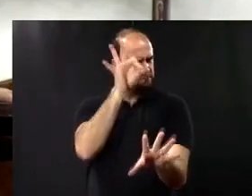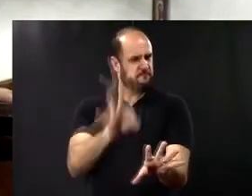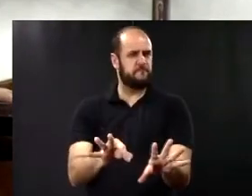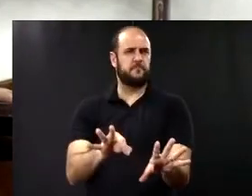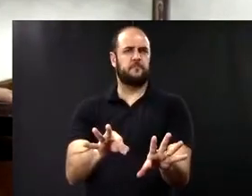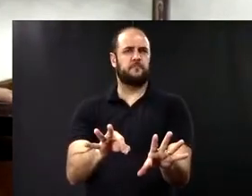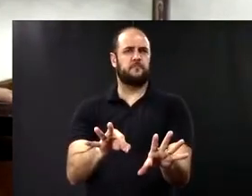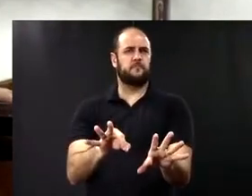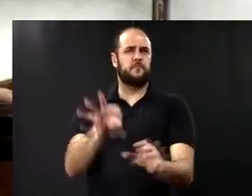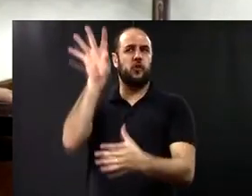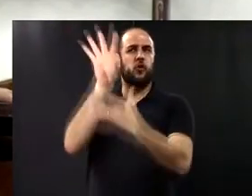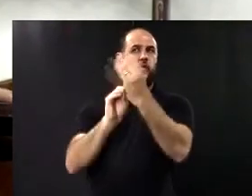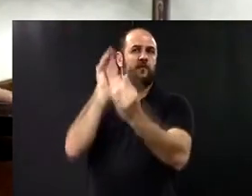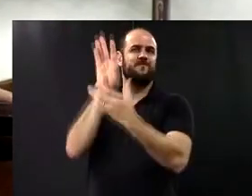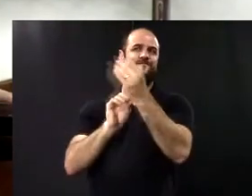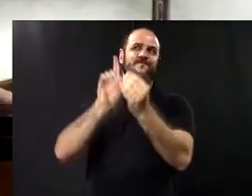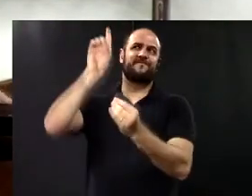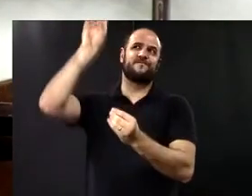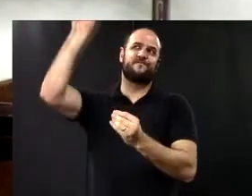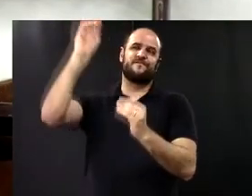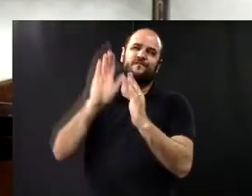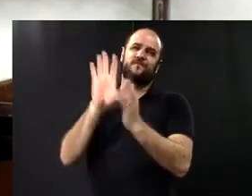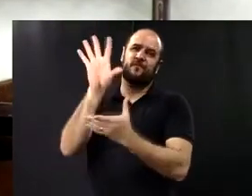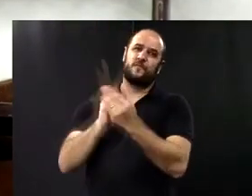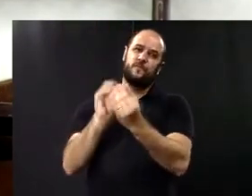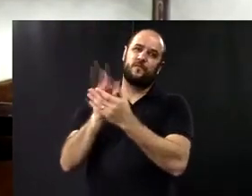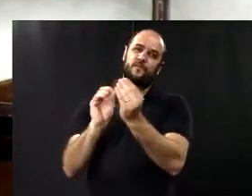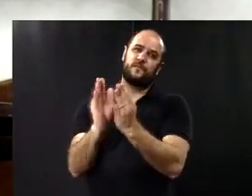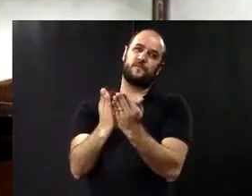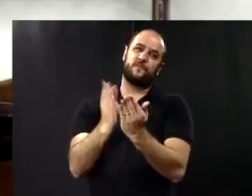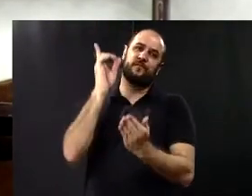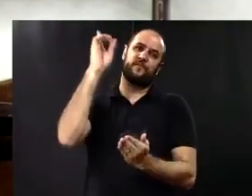dos padrões da palavra de Deus.